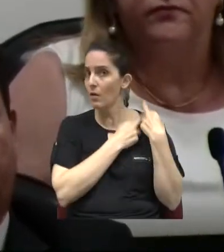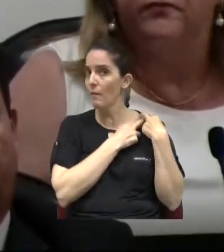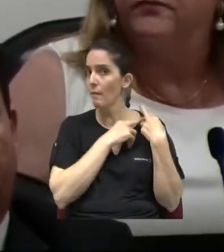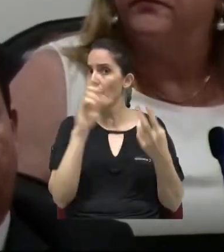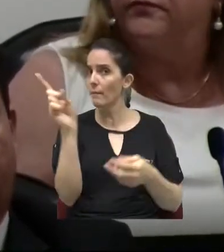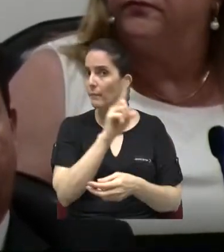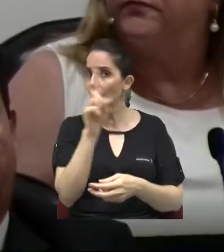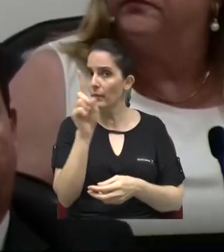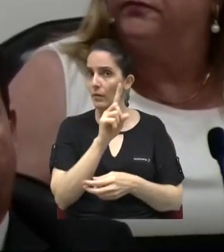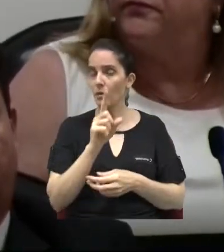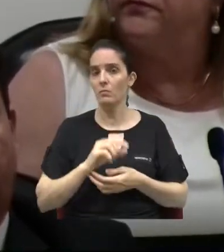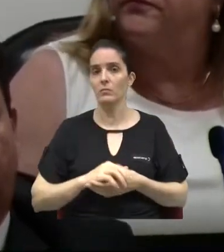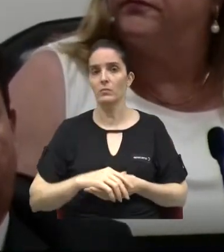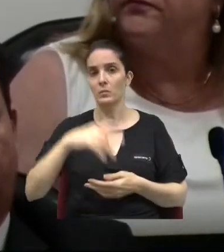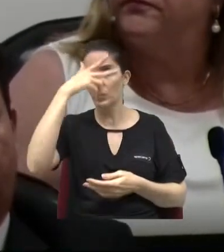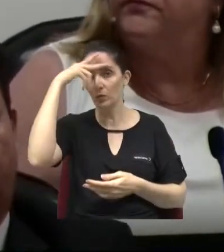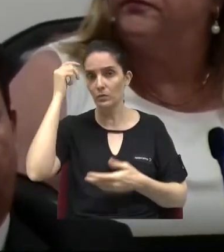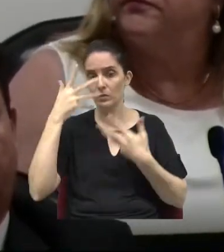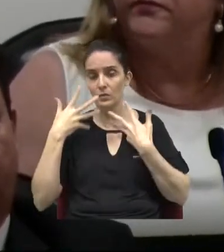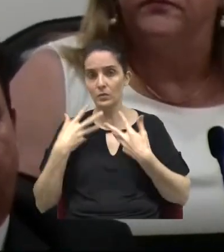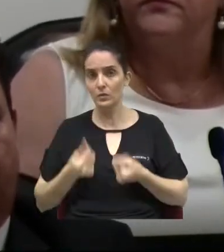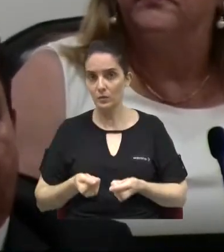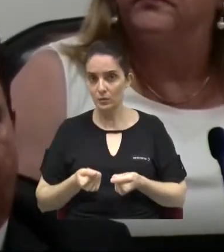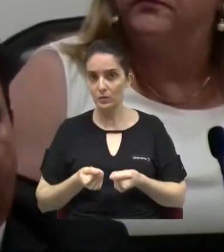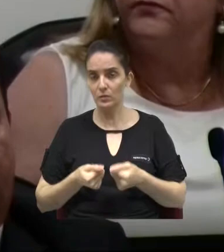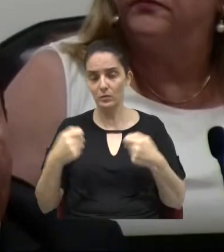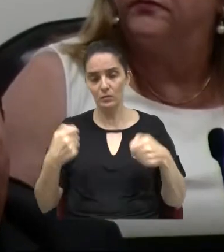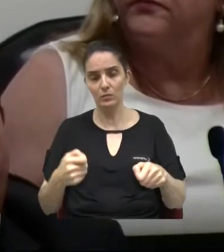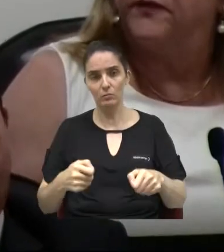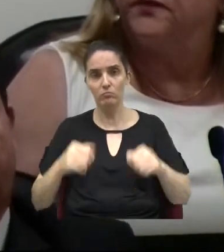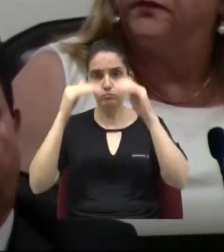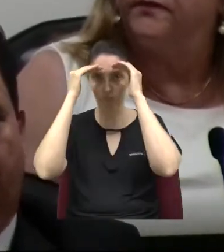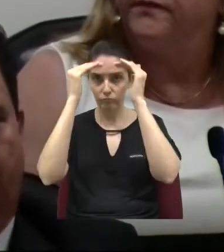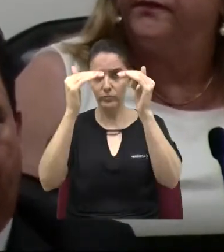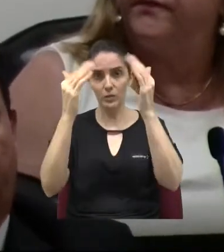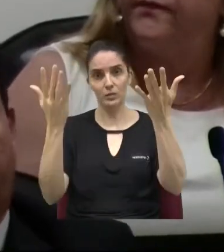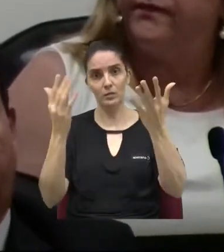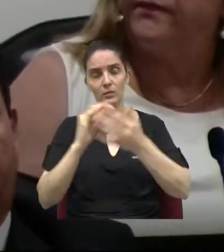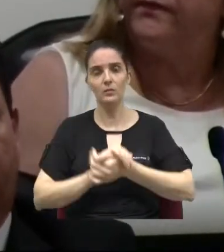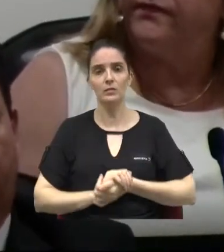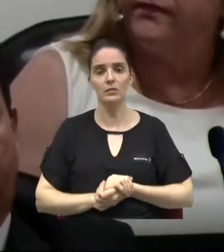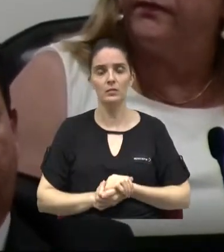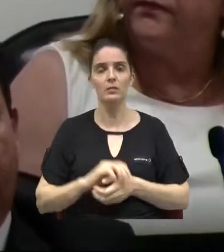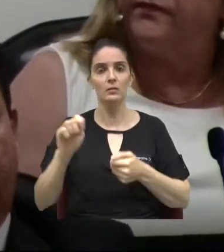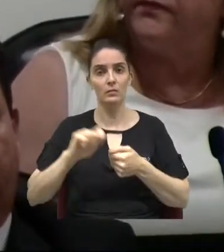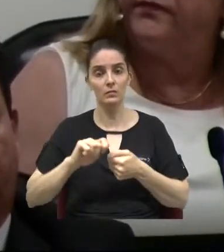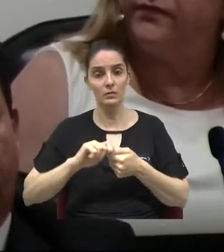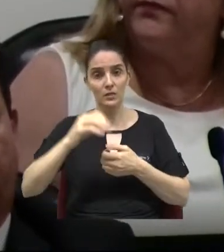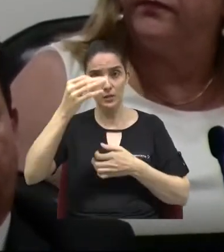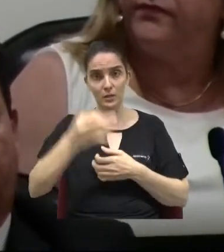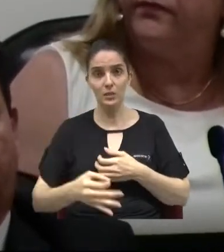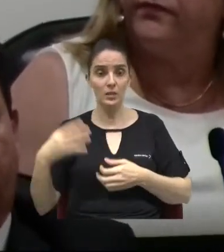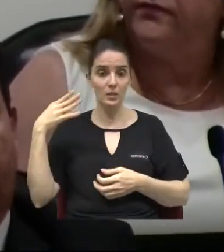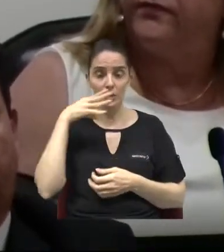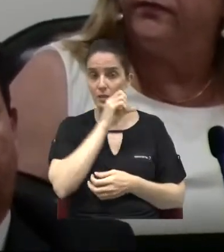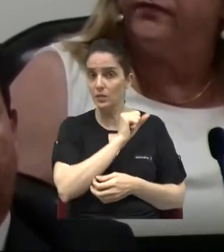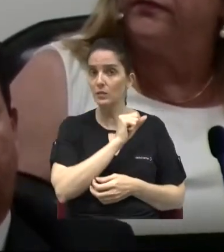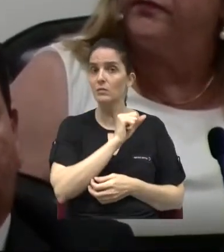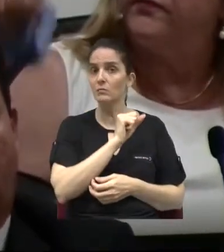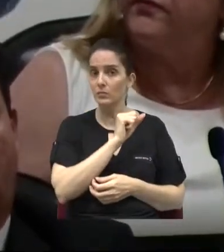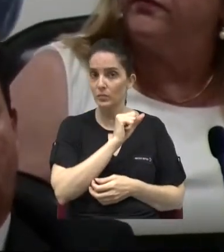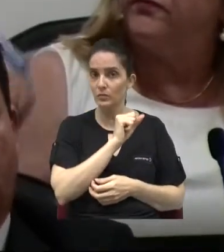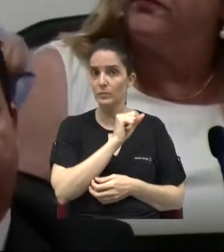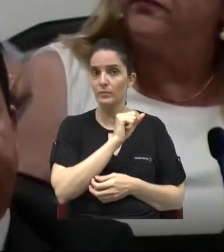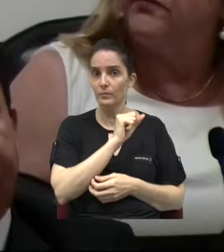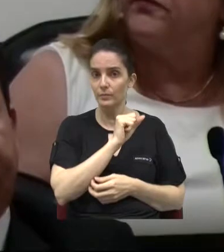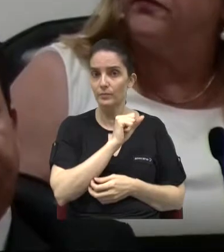Se a Prefeitura assumir o compromisso, ela tem que cumprir o compromisso. Ela tem que entregar isso aí e fazer o mais rápido possível essa